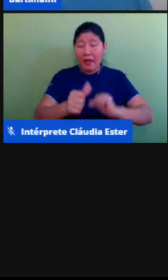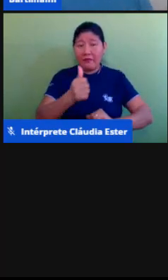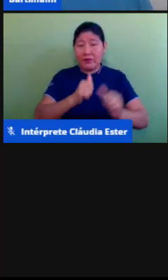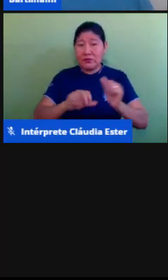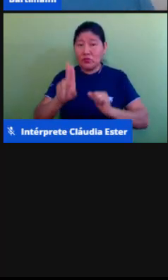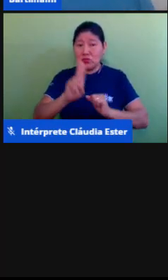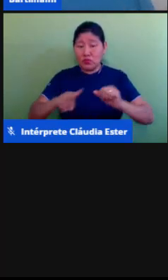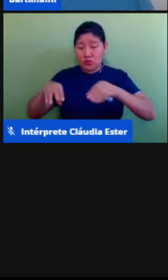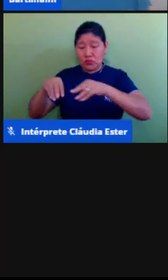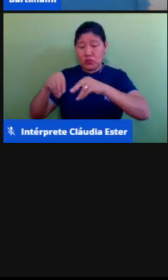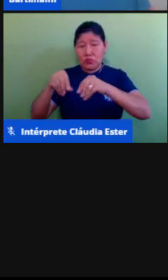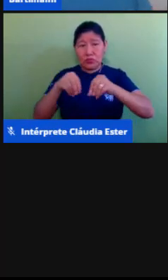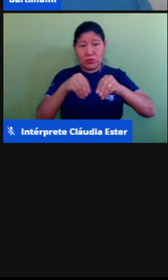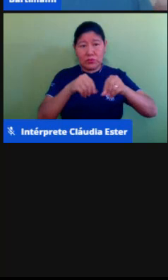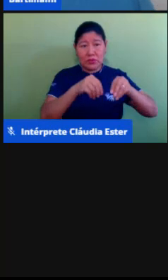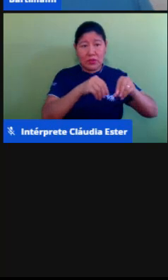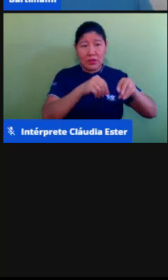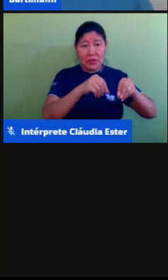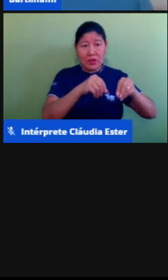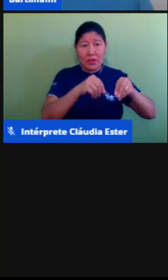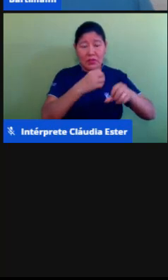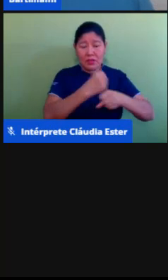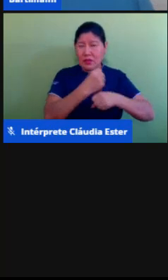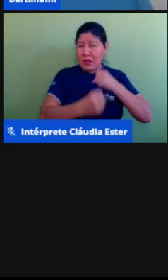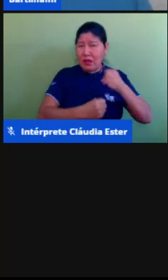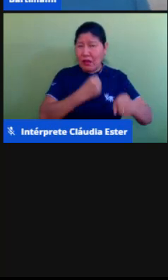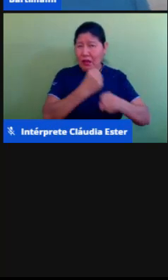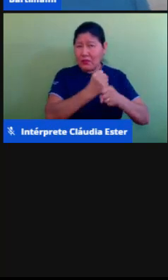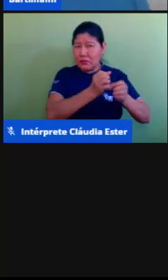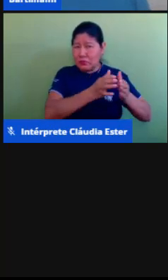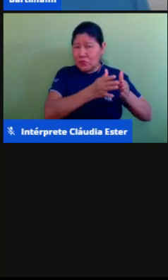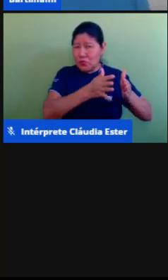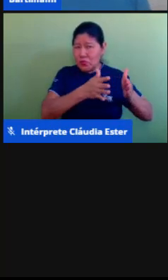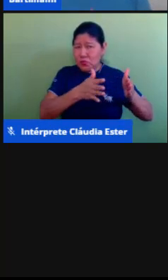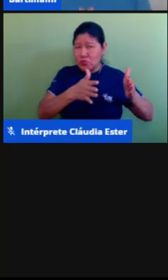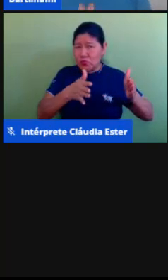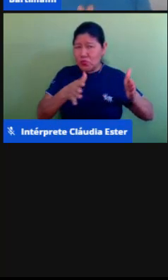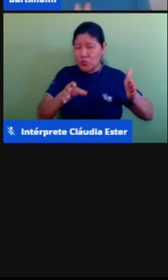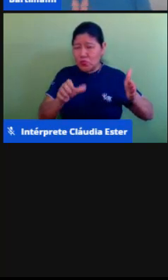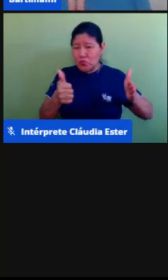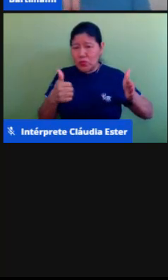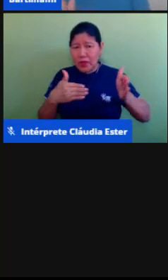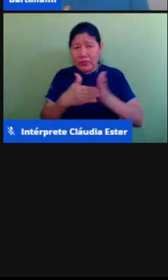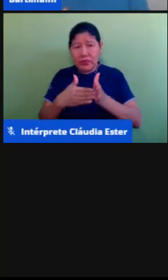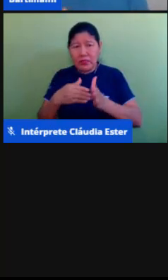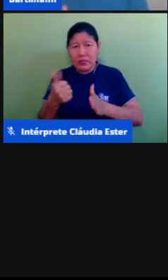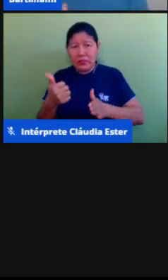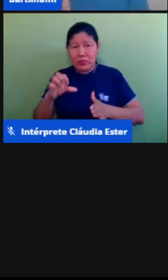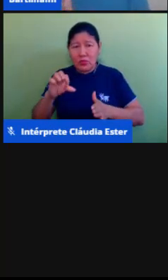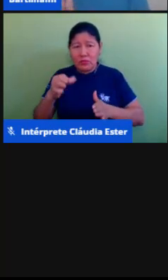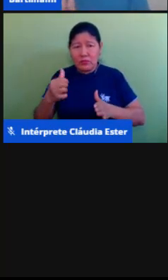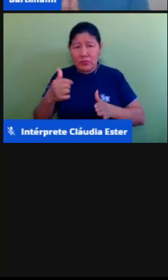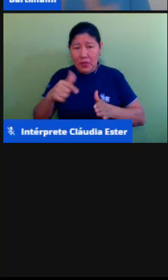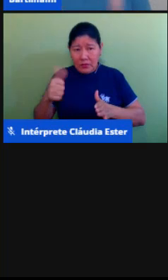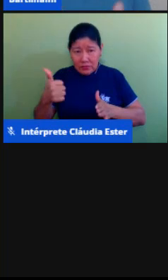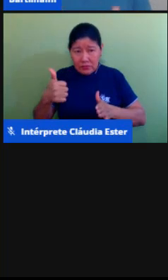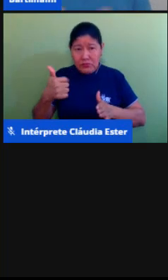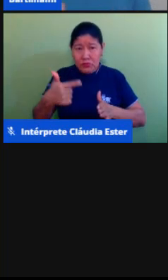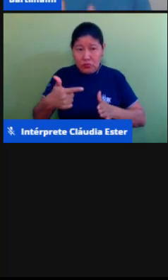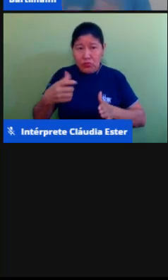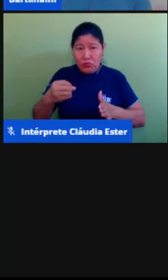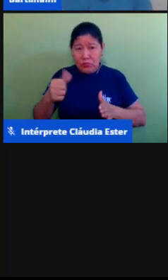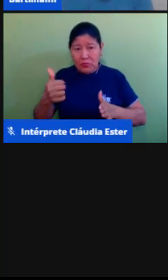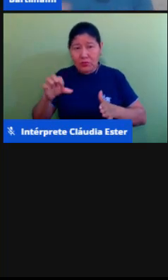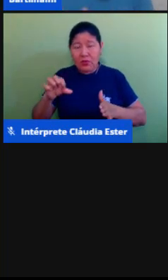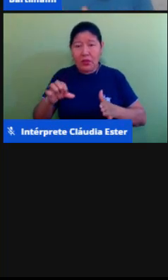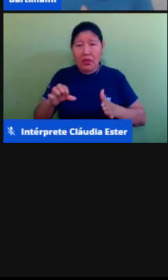longo dos anos, sobretudo de 85 até 2019, a partir de uma imagem